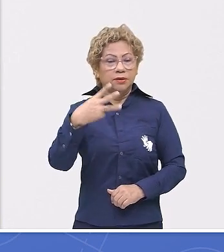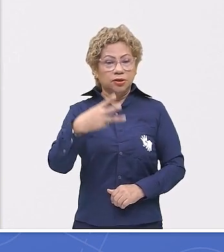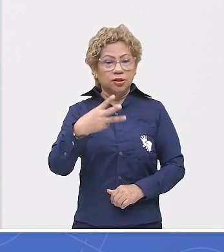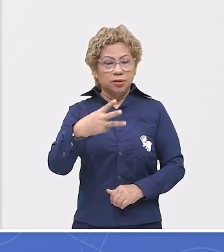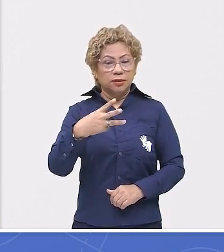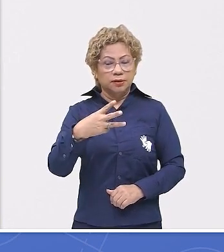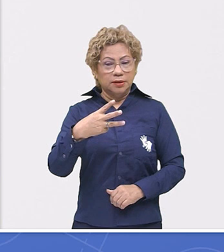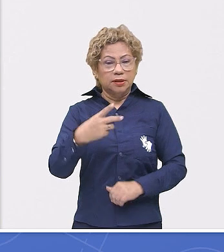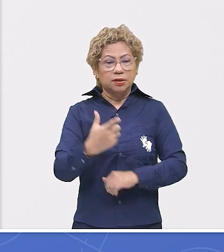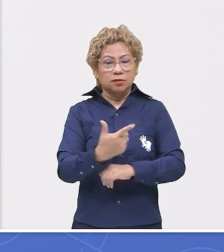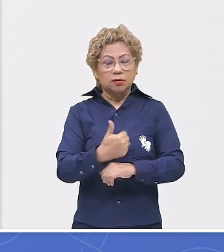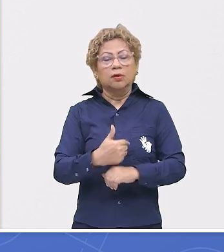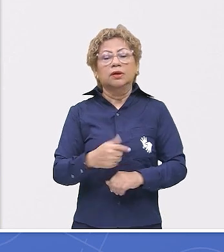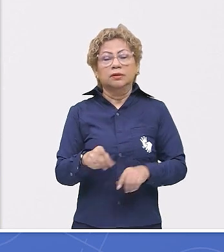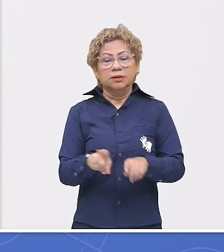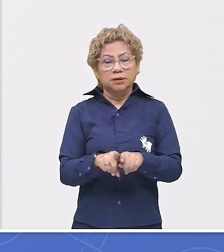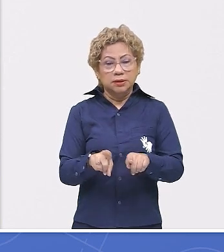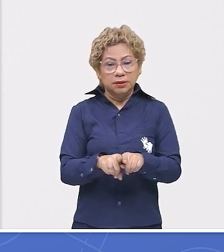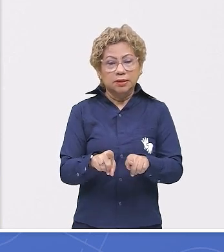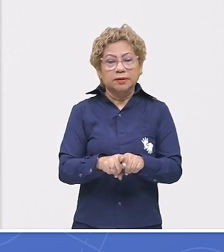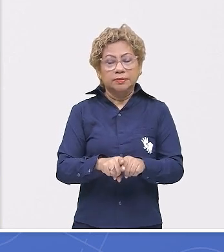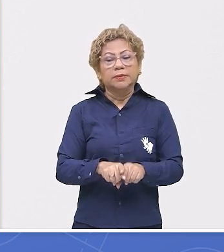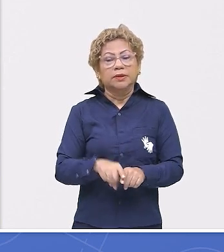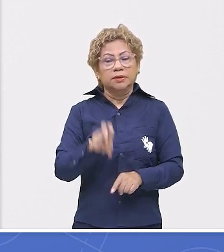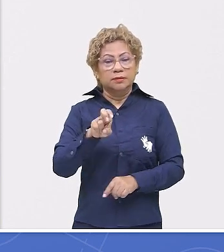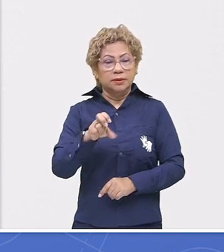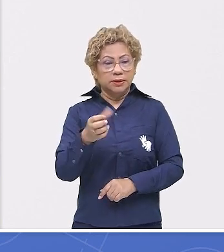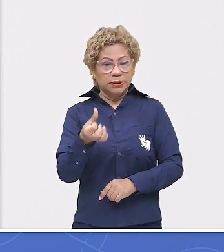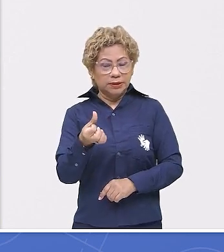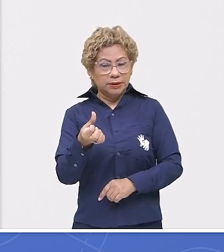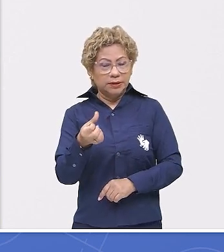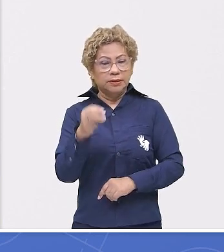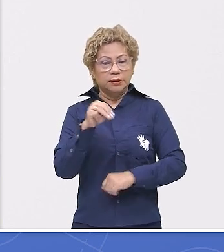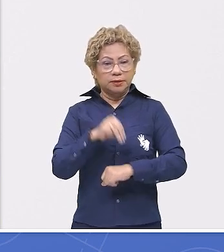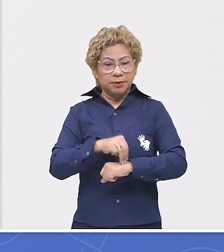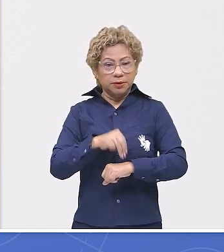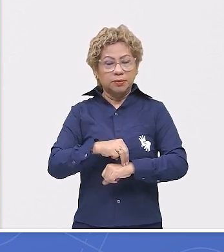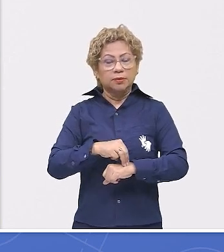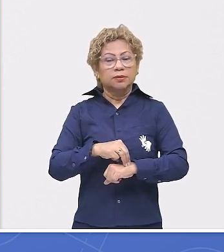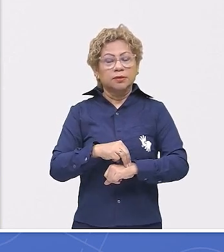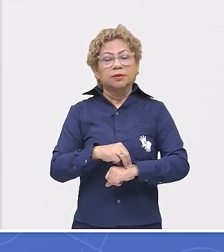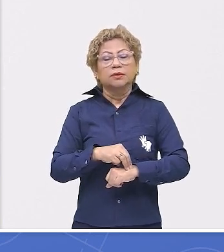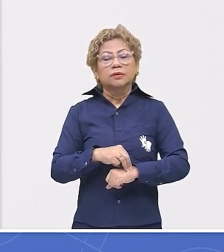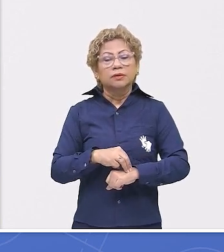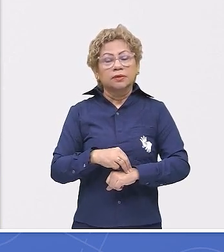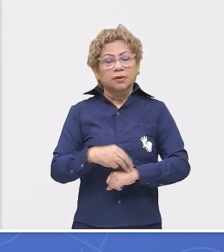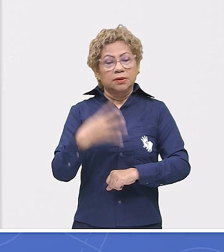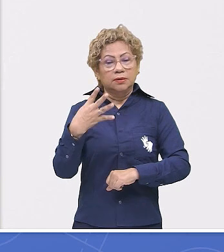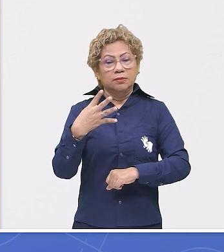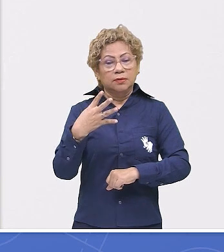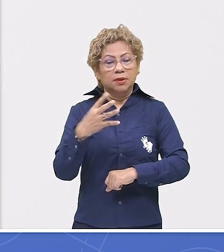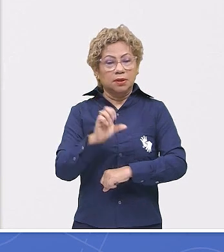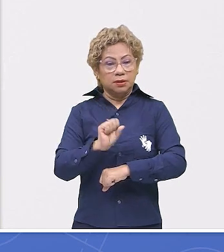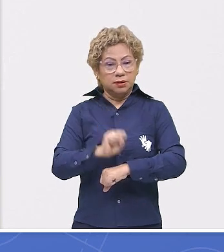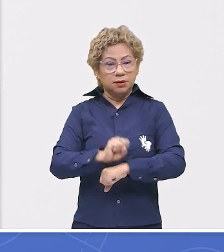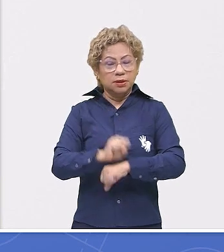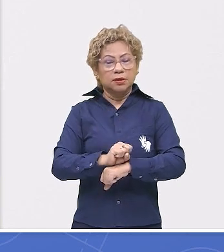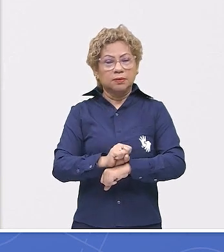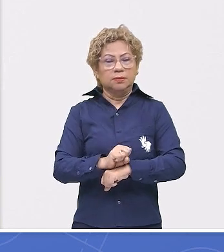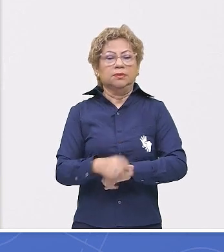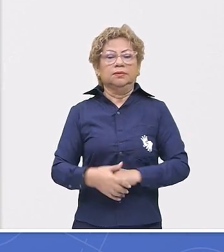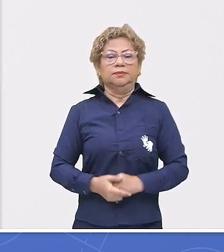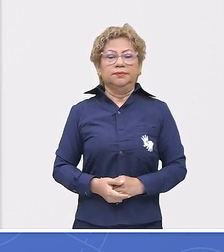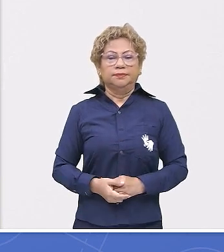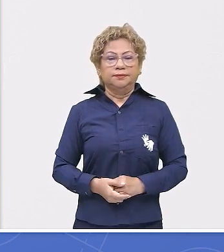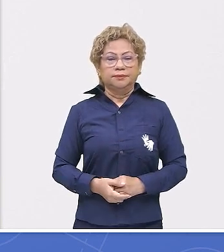movimento de rotação? Que ele vai nos dar o quê? Os dias e as noites, tá? Então, a gente observa